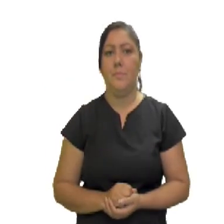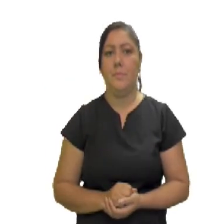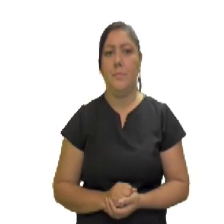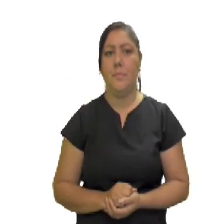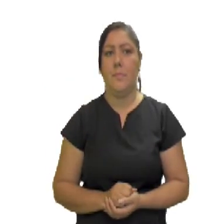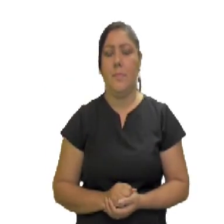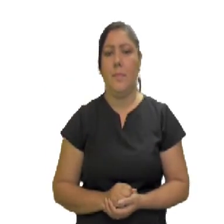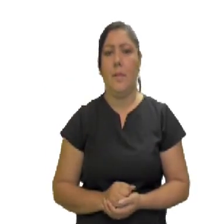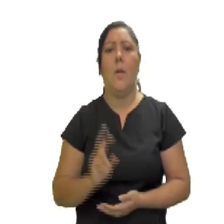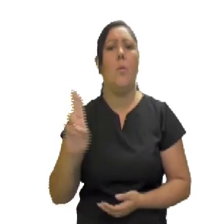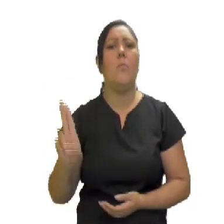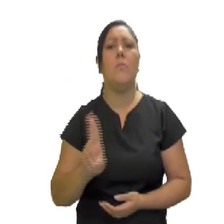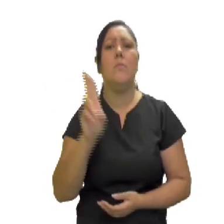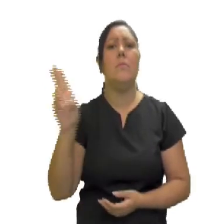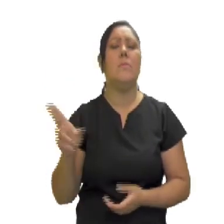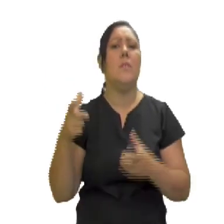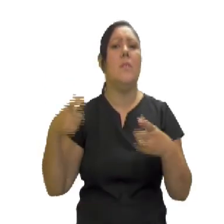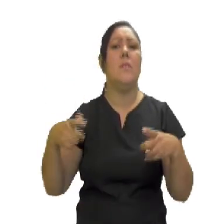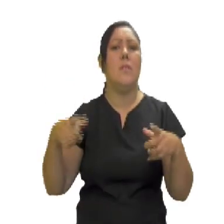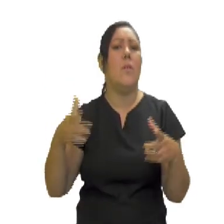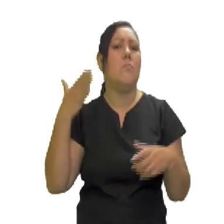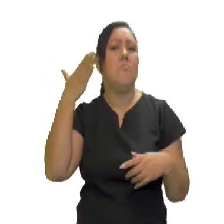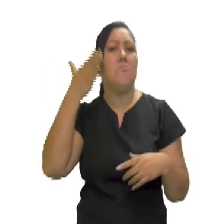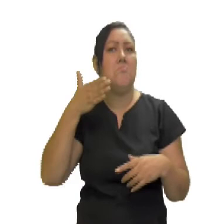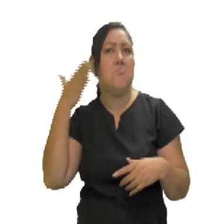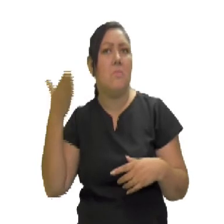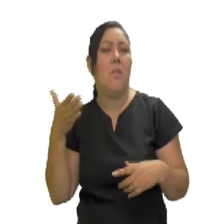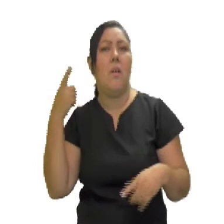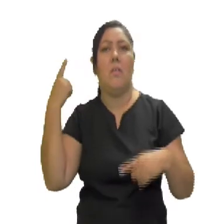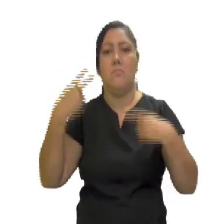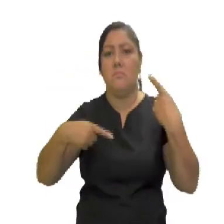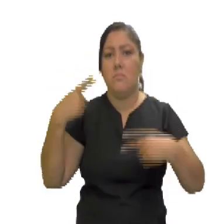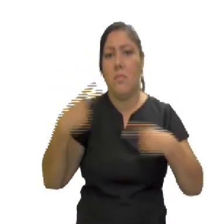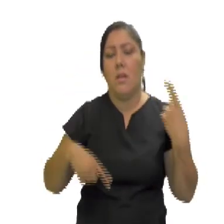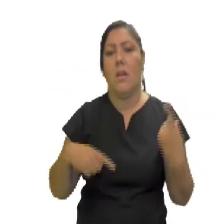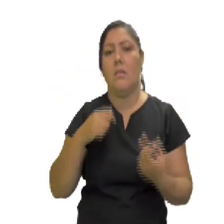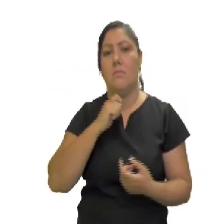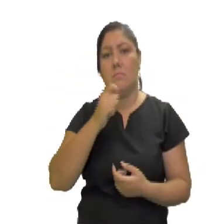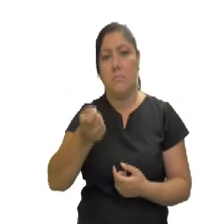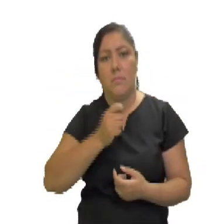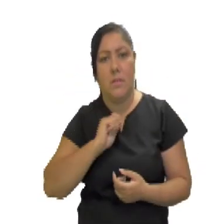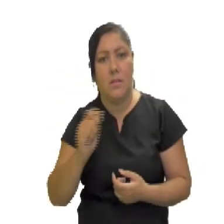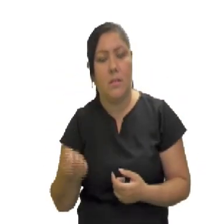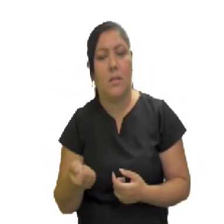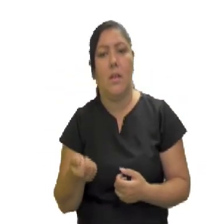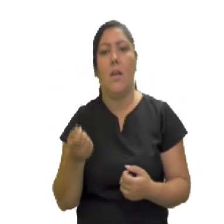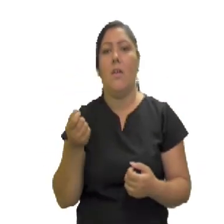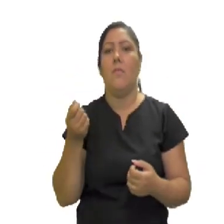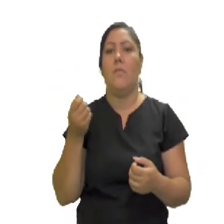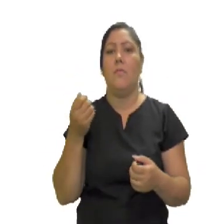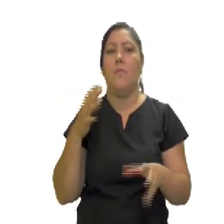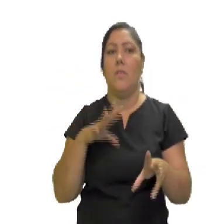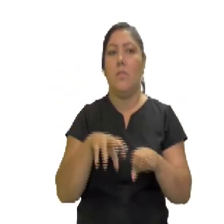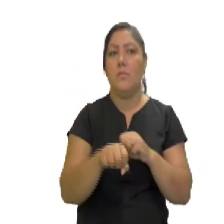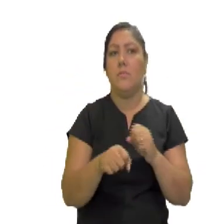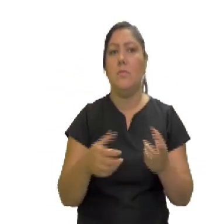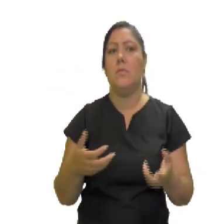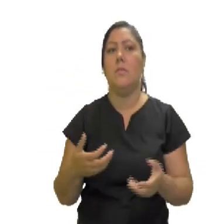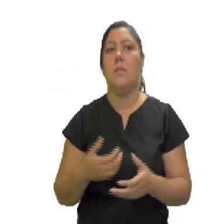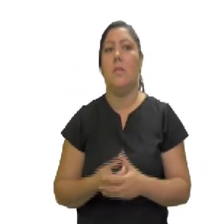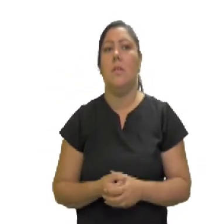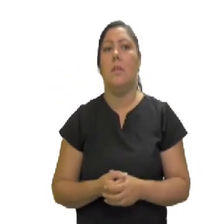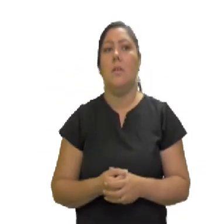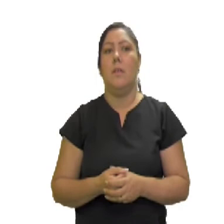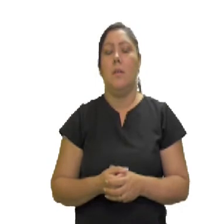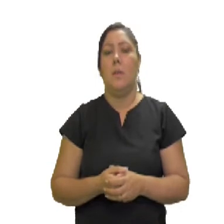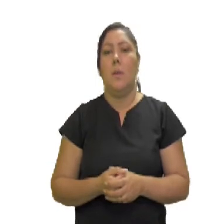mais usada? Ela é mais usada em discursos políticos, entrevistas de empregos, palestras, concursos públicos